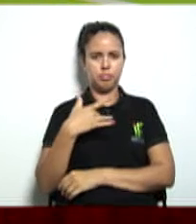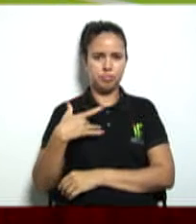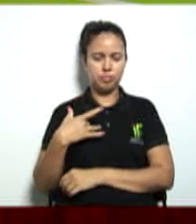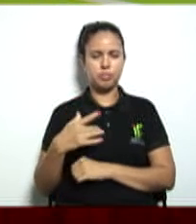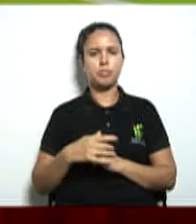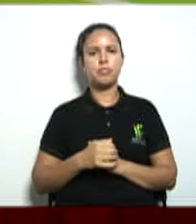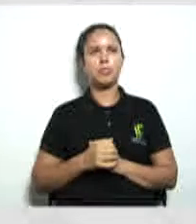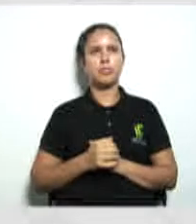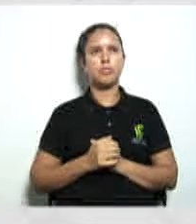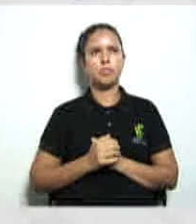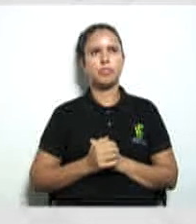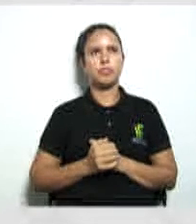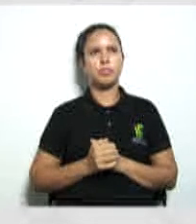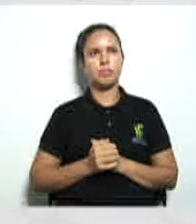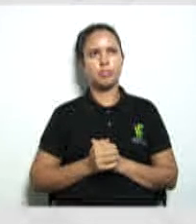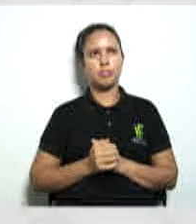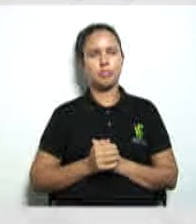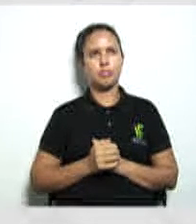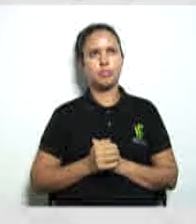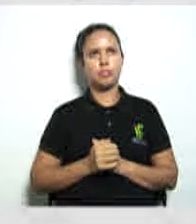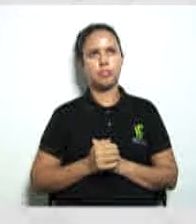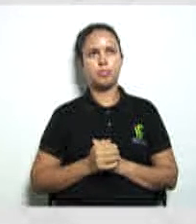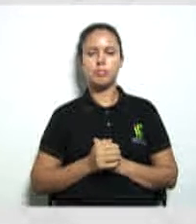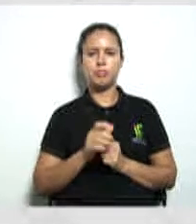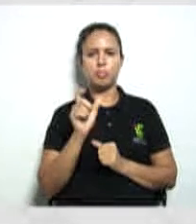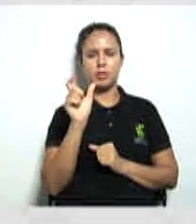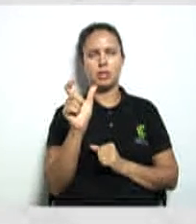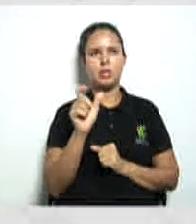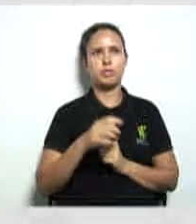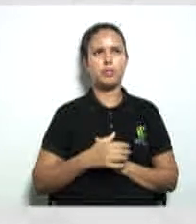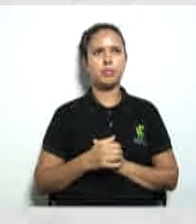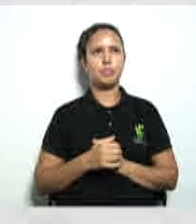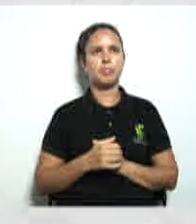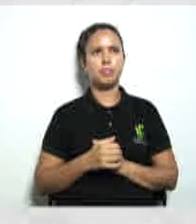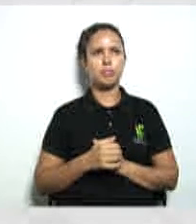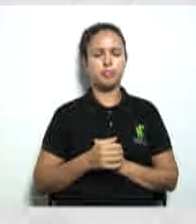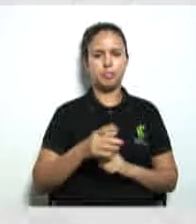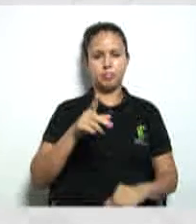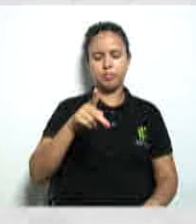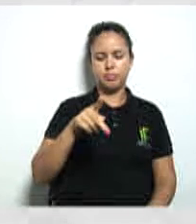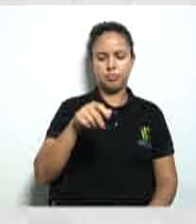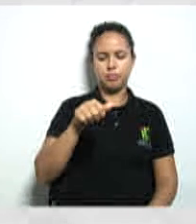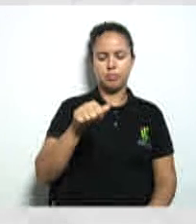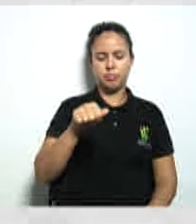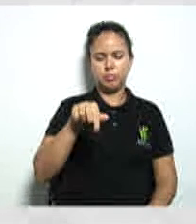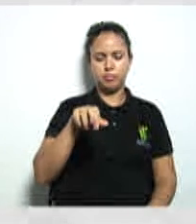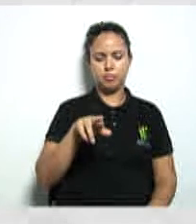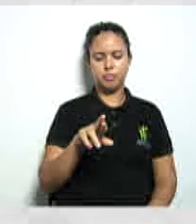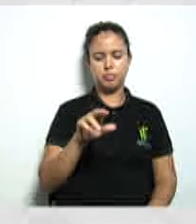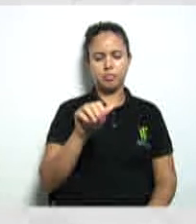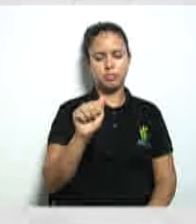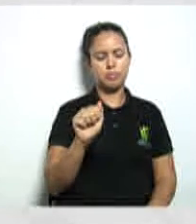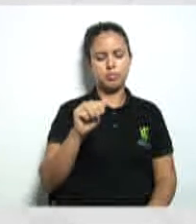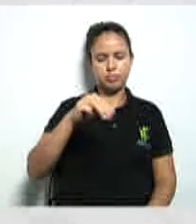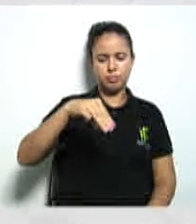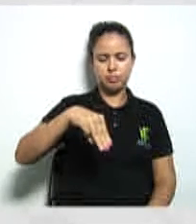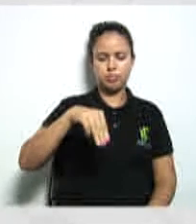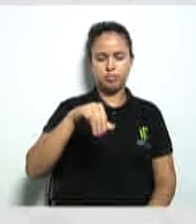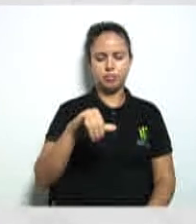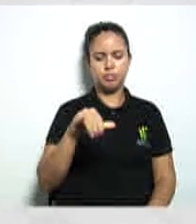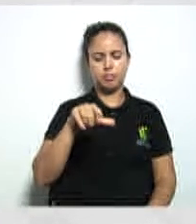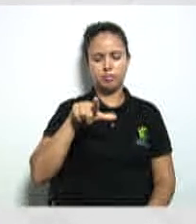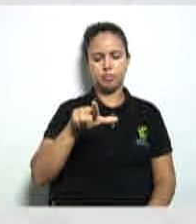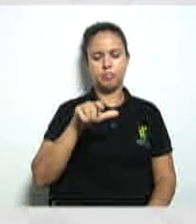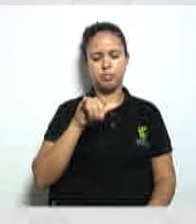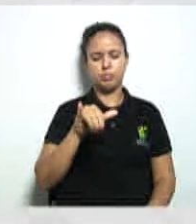próxima palavrinha, professora. A palavra também paramilitar, né? Que a gente viu